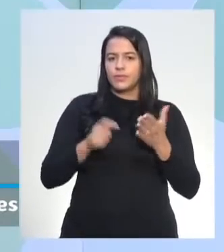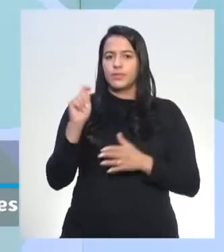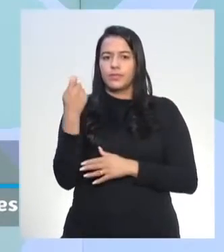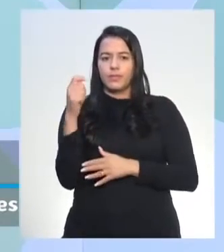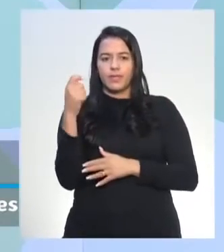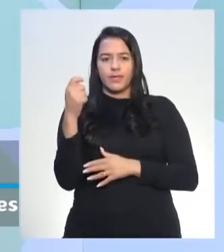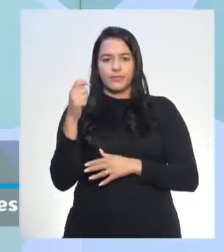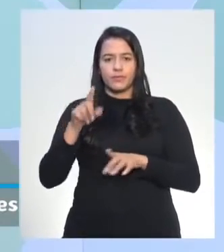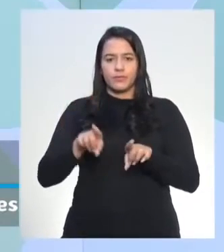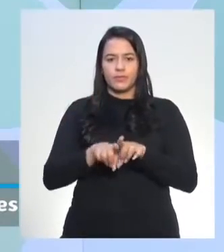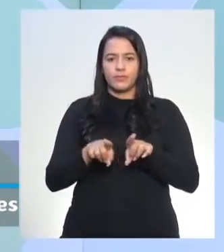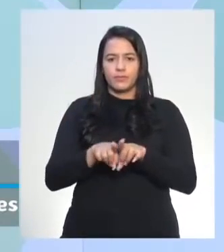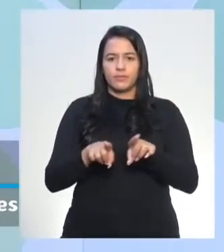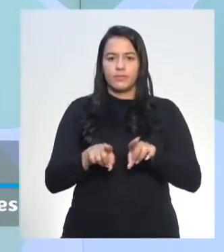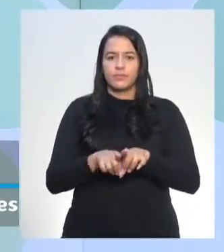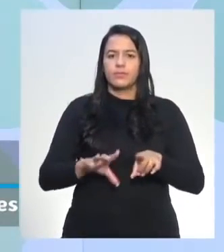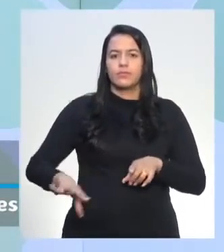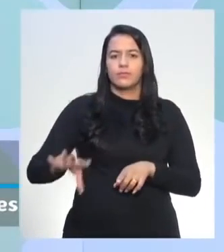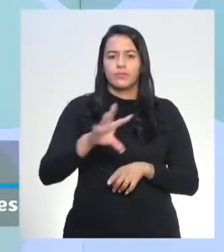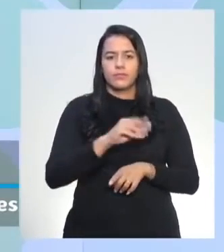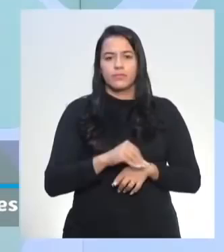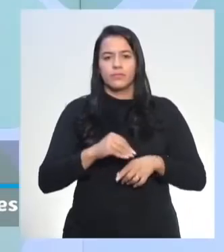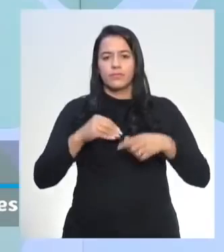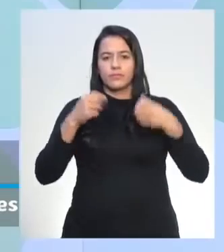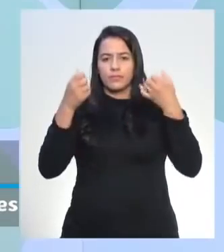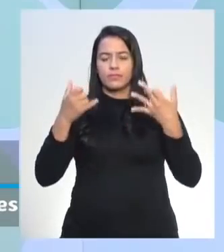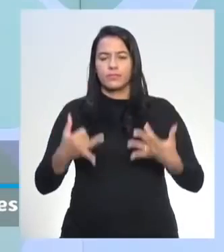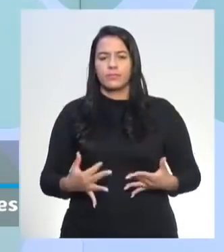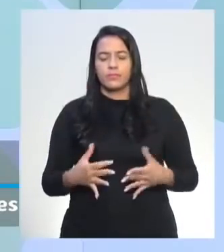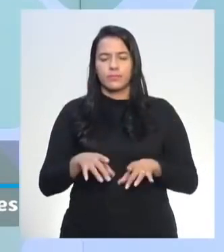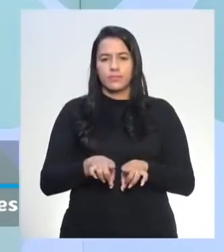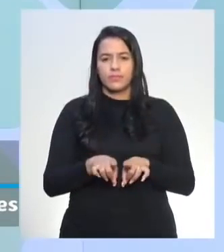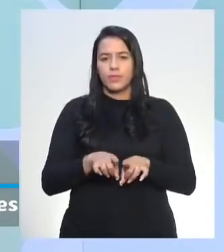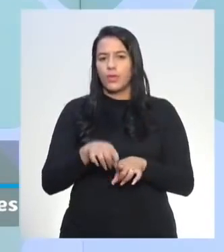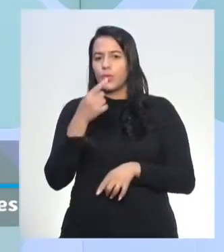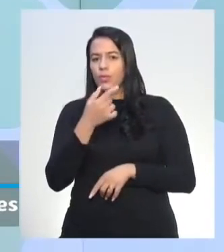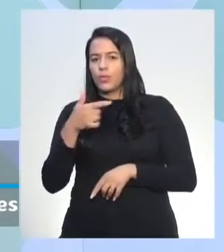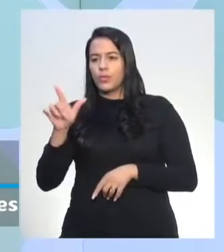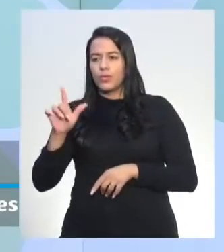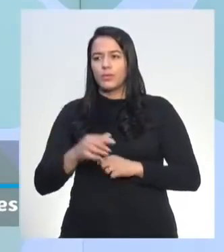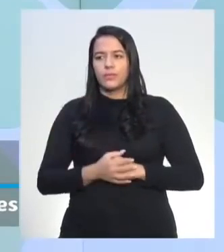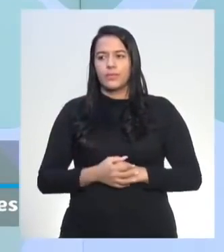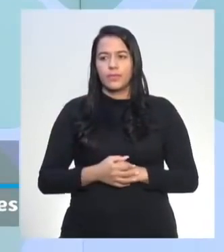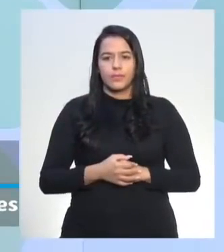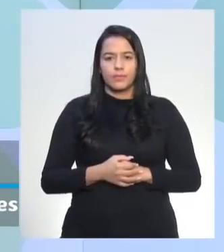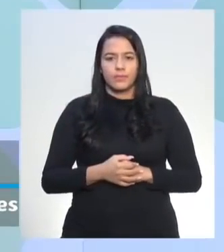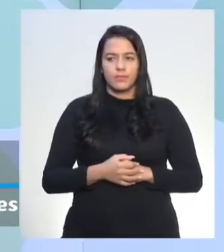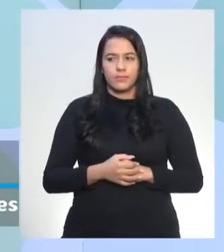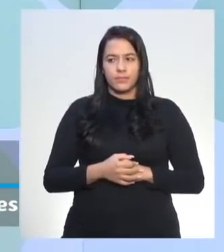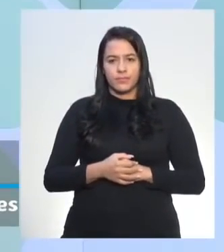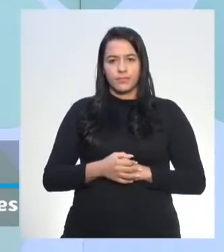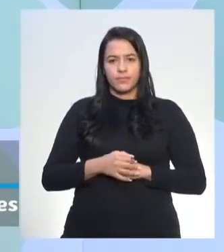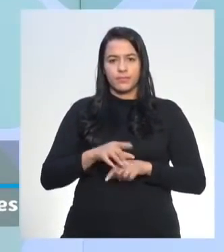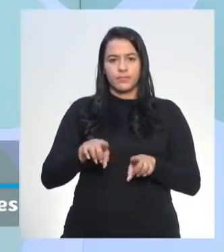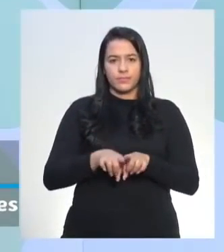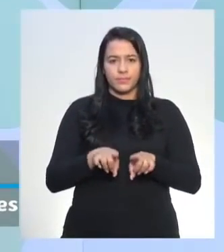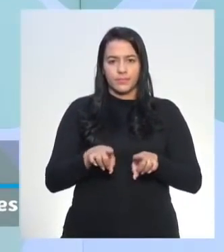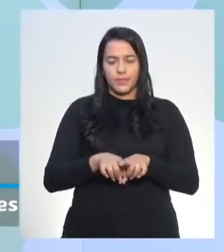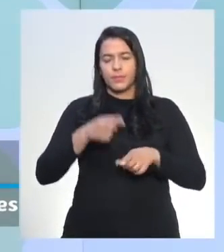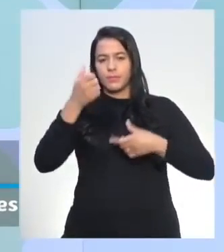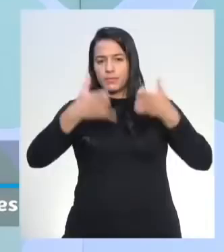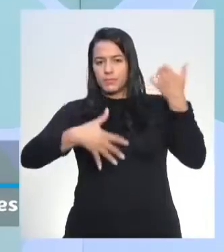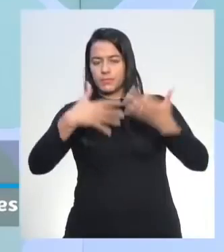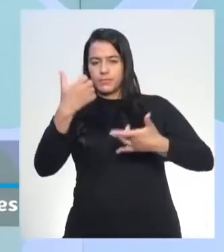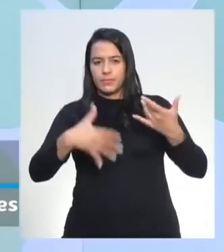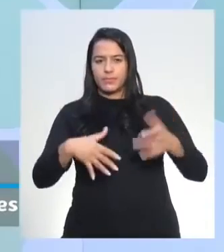aos quais o Quino se juntou, formam o quê? Esses três eram a Santíssima Trindade. Então é como a gente fala na religião